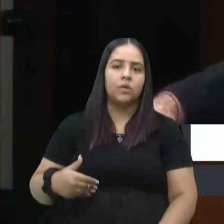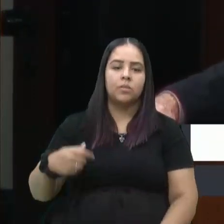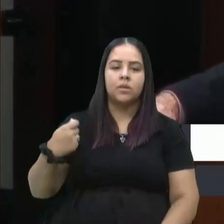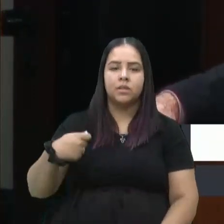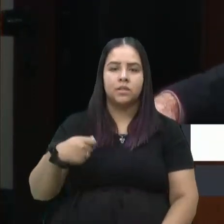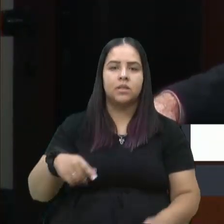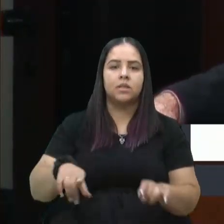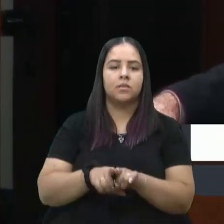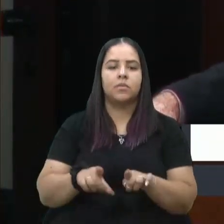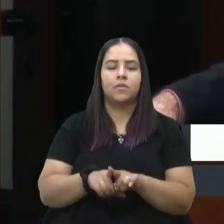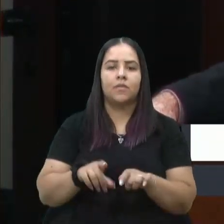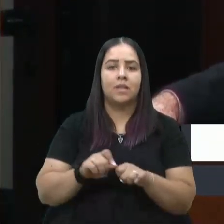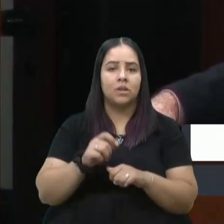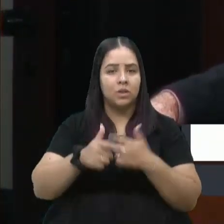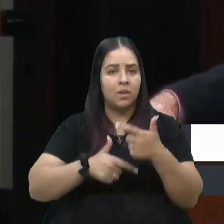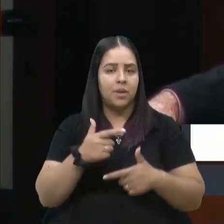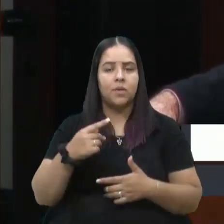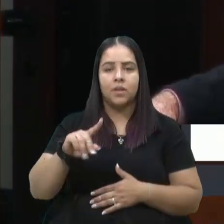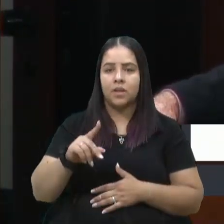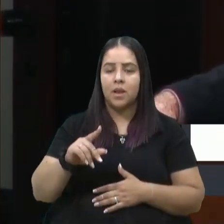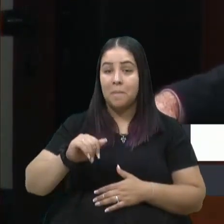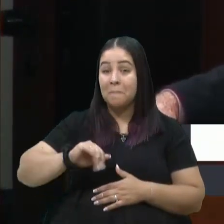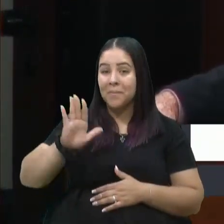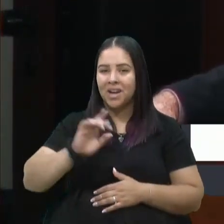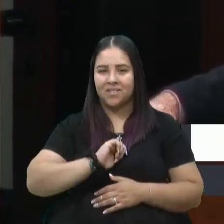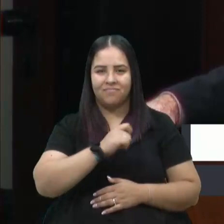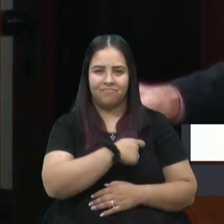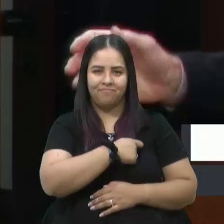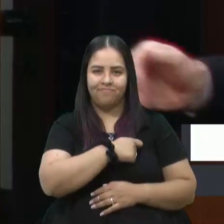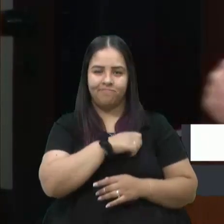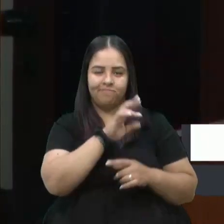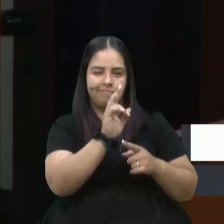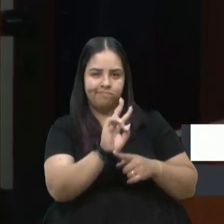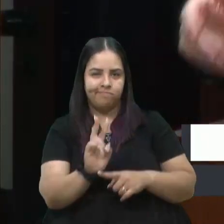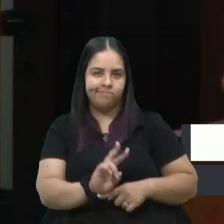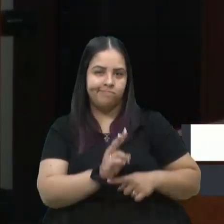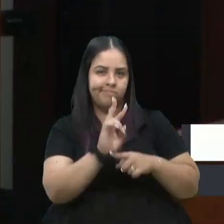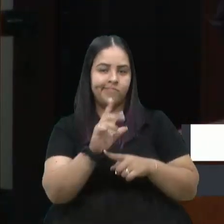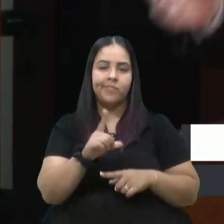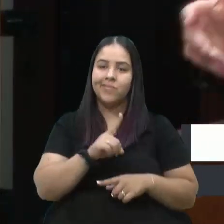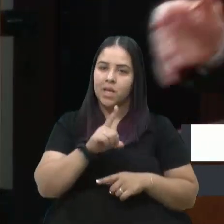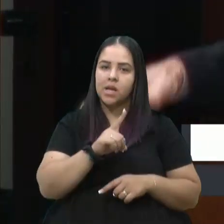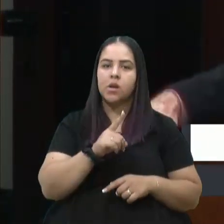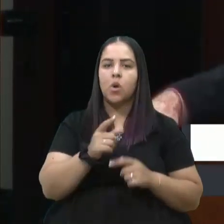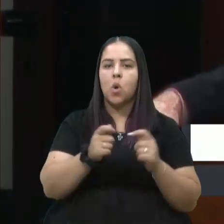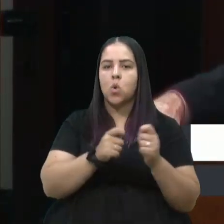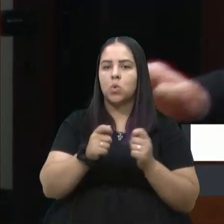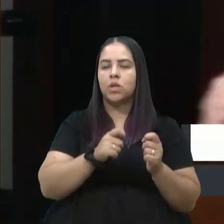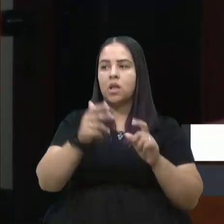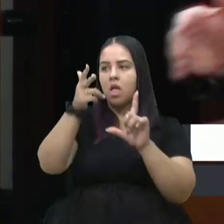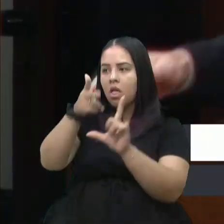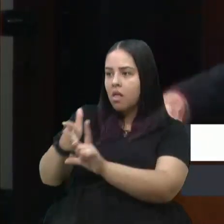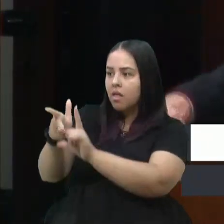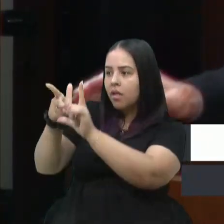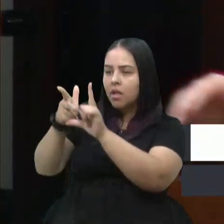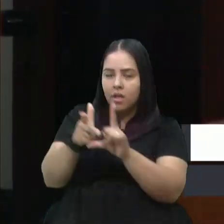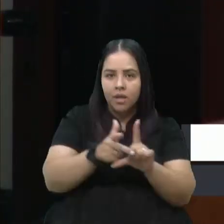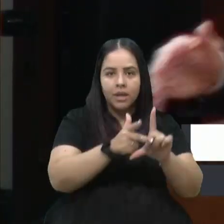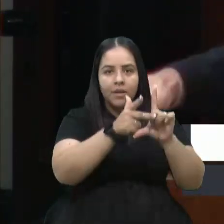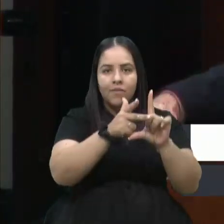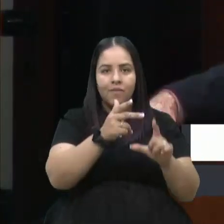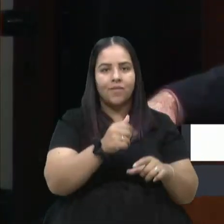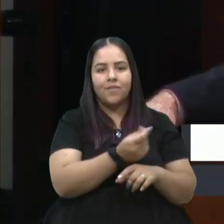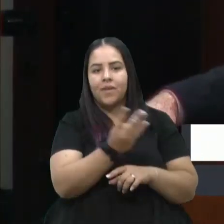também fazer a sua parte, aumentar a fiscalização, ter o controle de câmeras em todas as cidades, em todos os pontos da cidade,